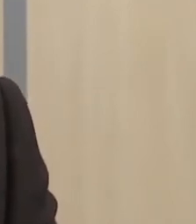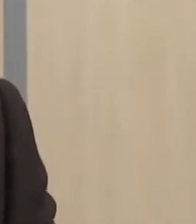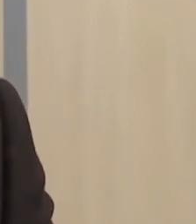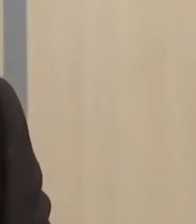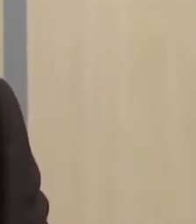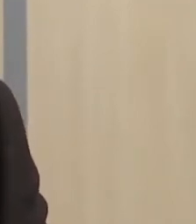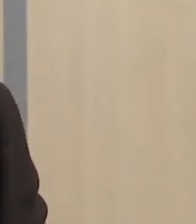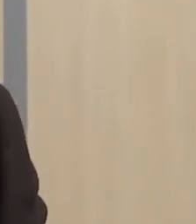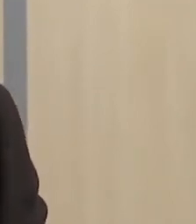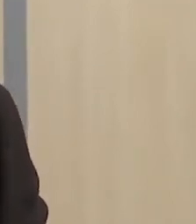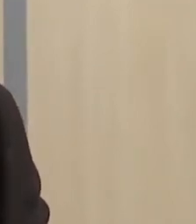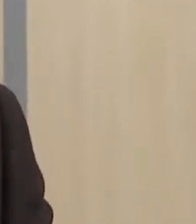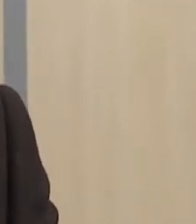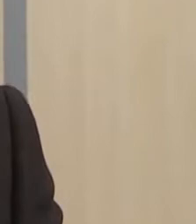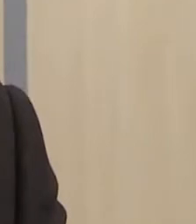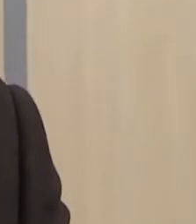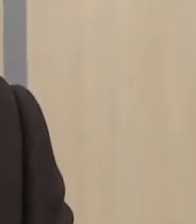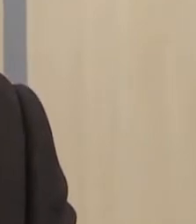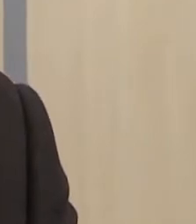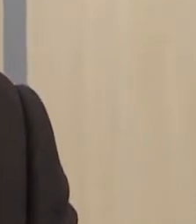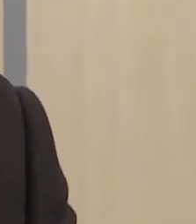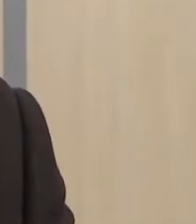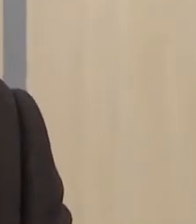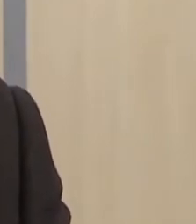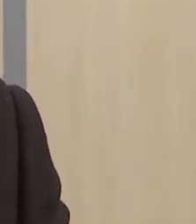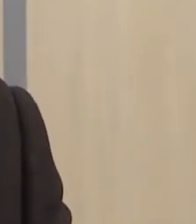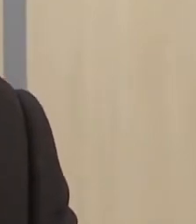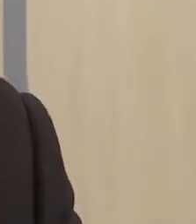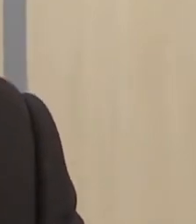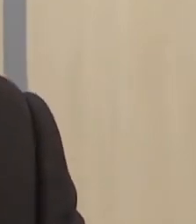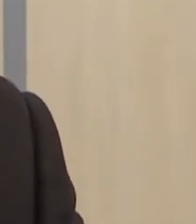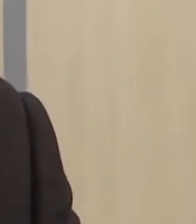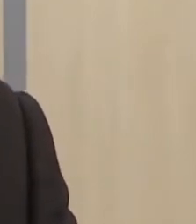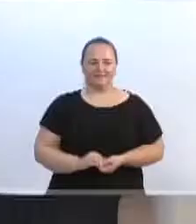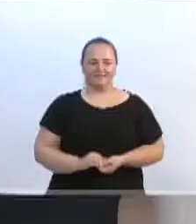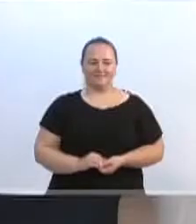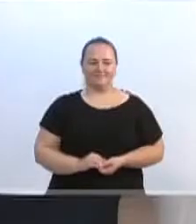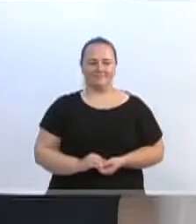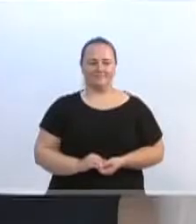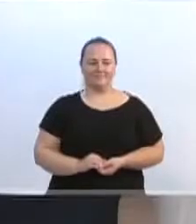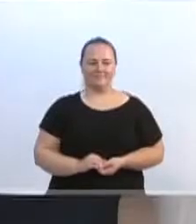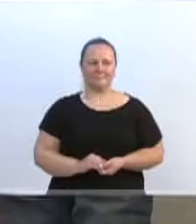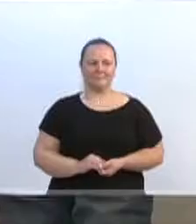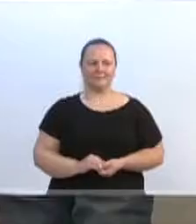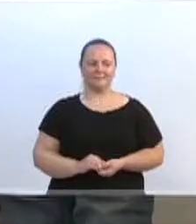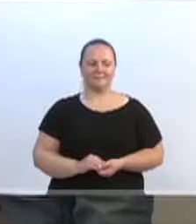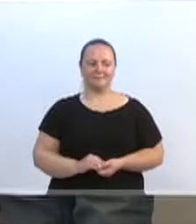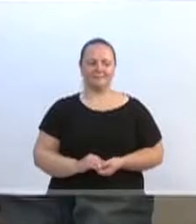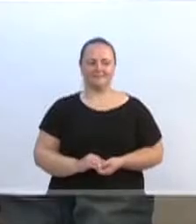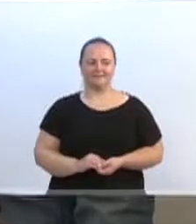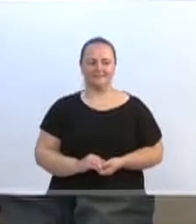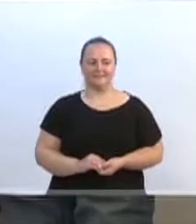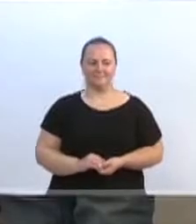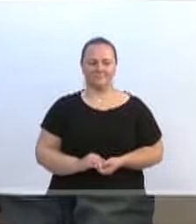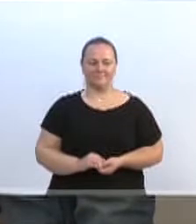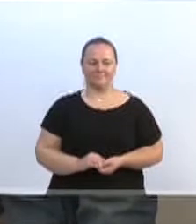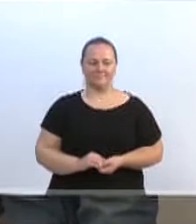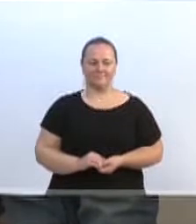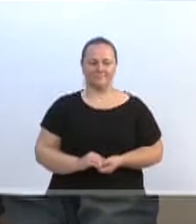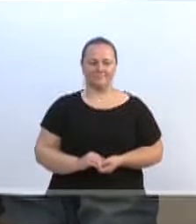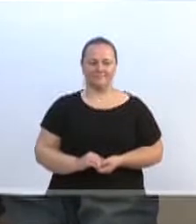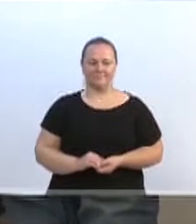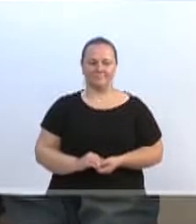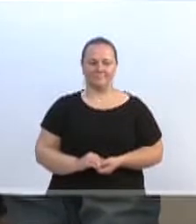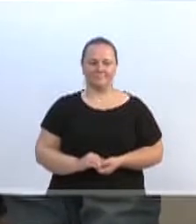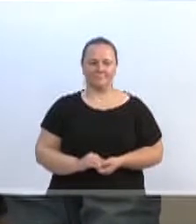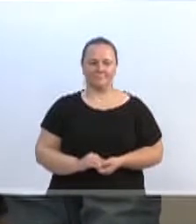Ariberto. Então, por isso, decidi fazer homenagem hoje, em memória para ele. O Rotary Club de Blumenau recebeu homenagem pela